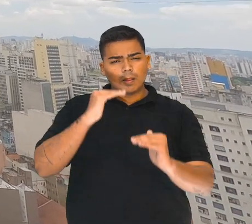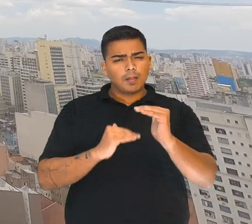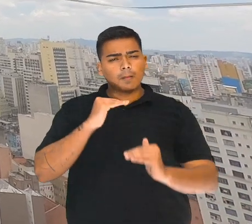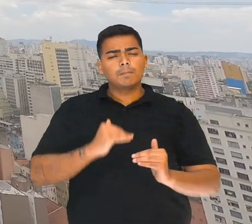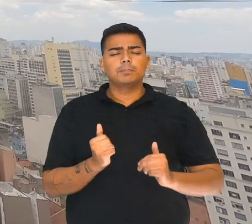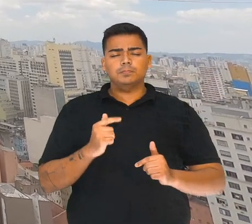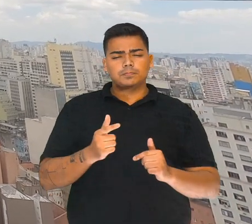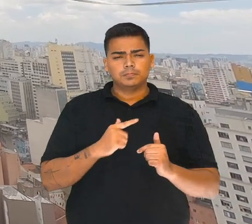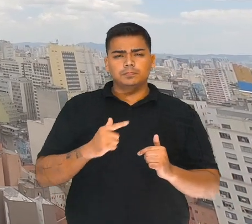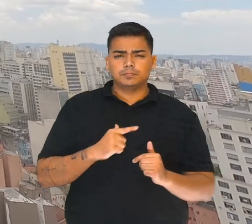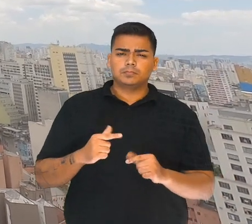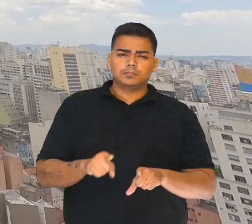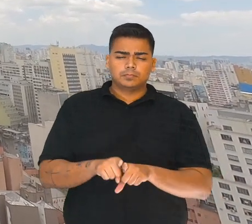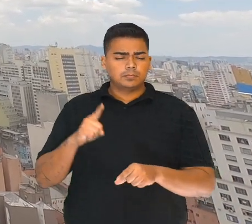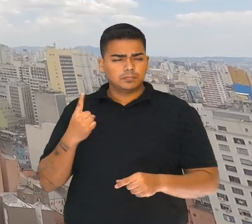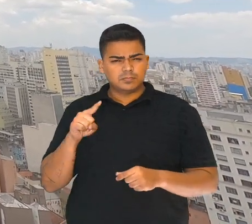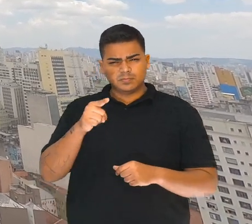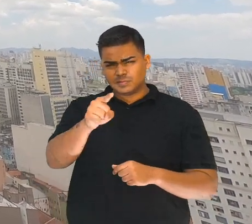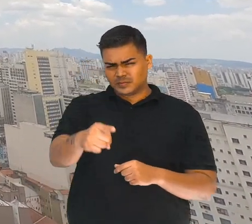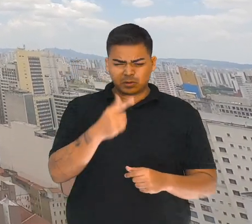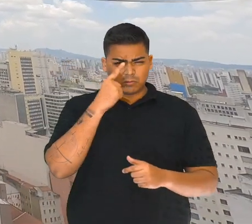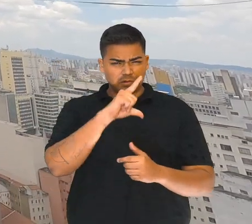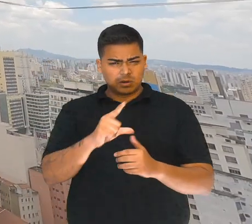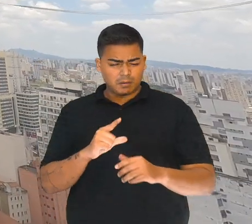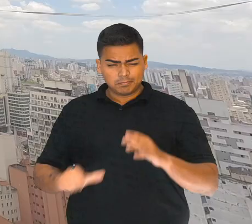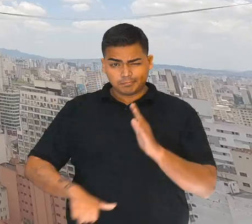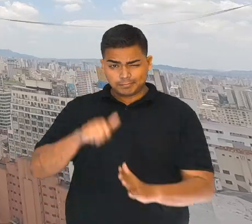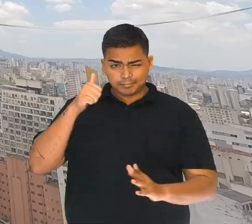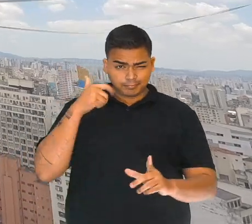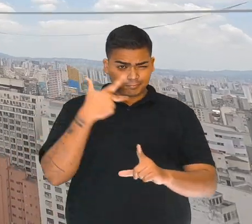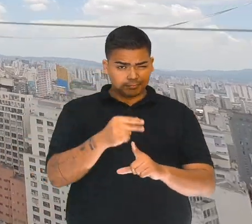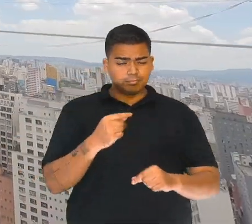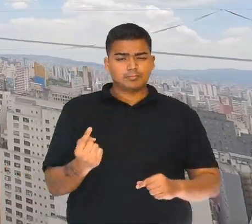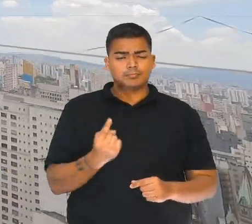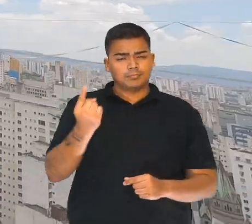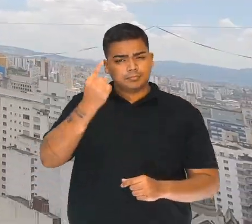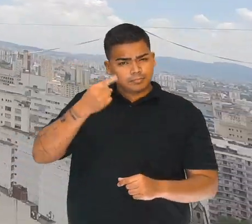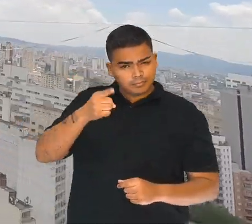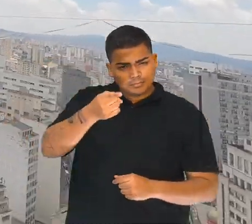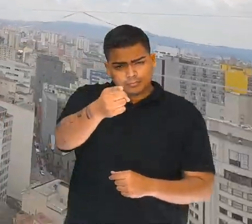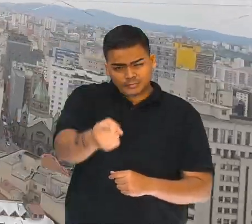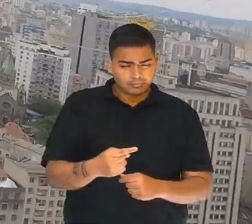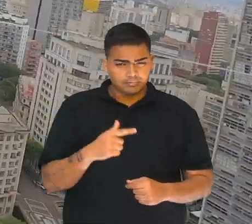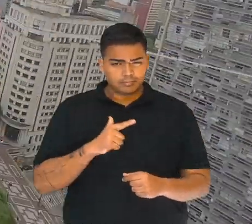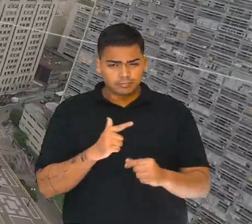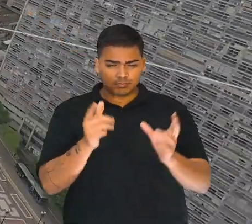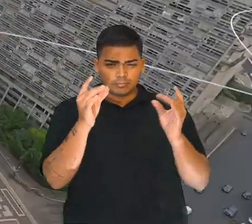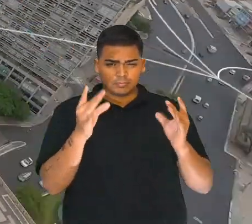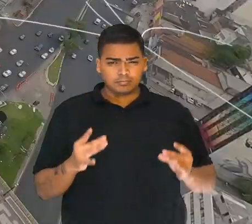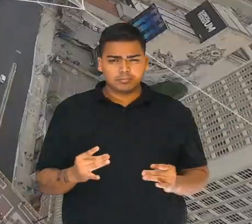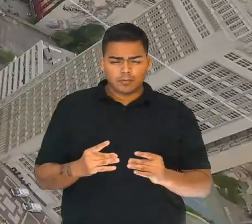as distâncias dos recordistas em altura e no vão, com uma complexidade a mais.